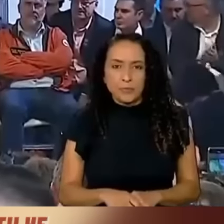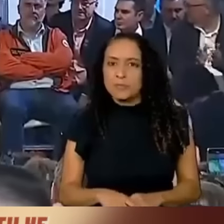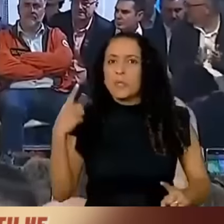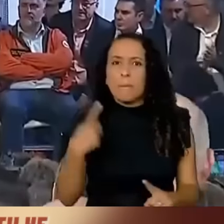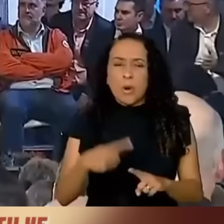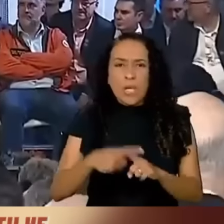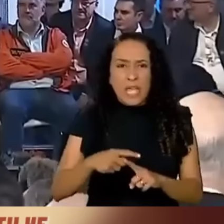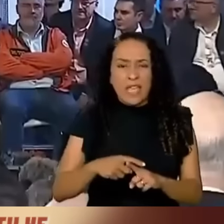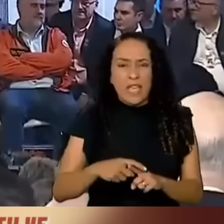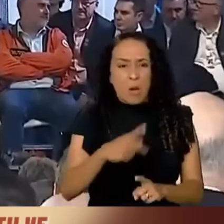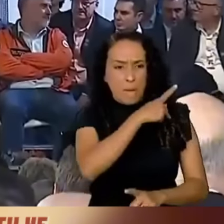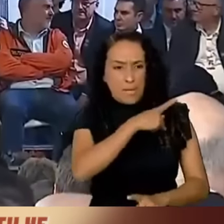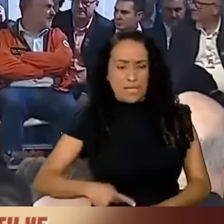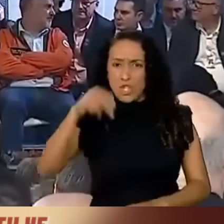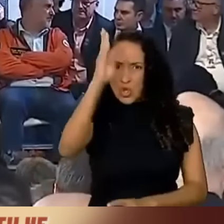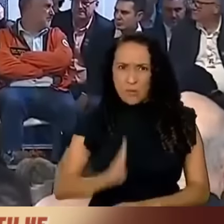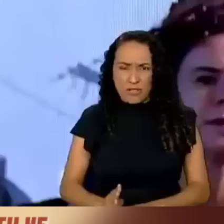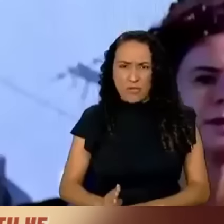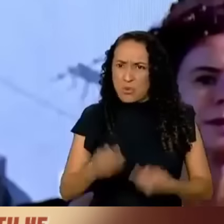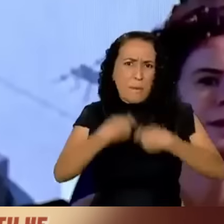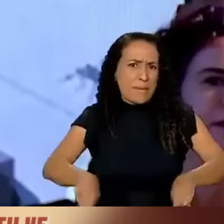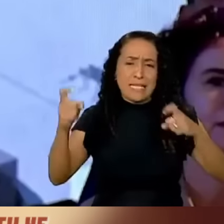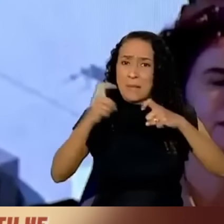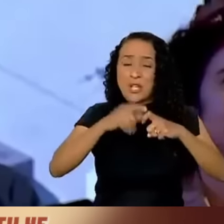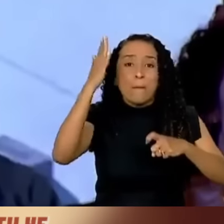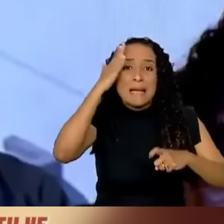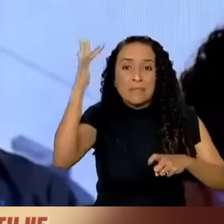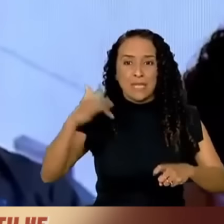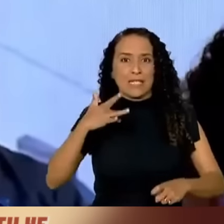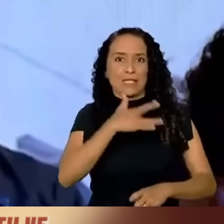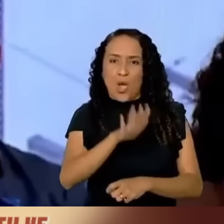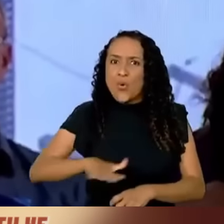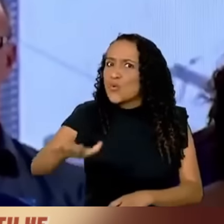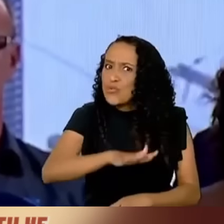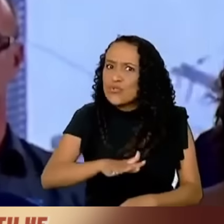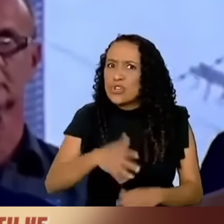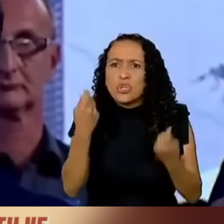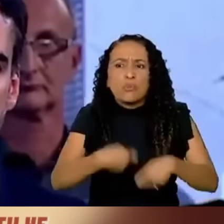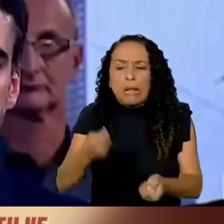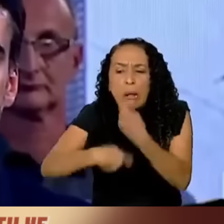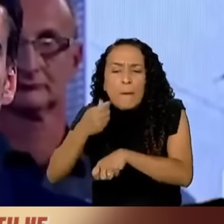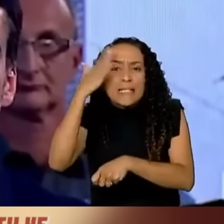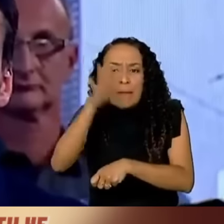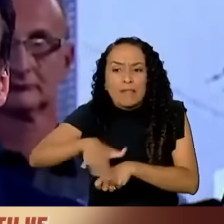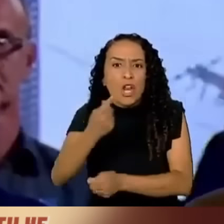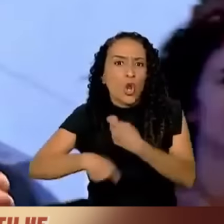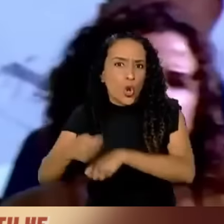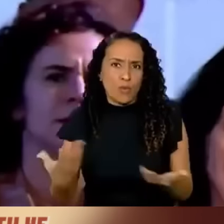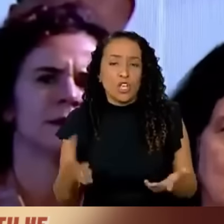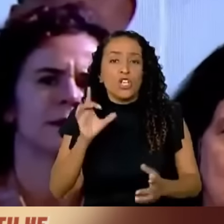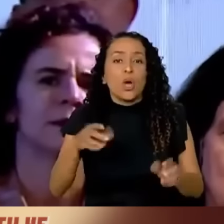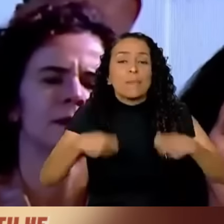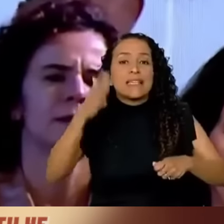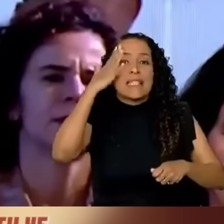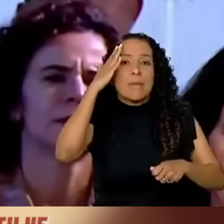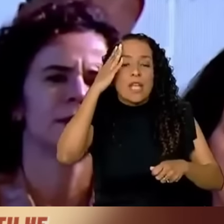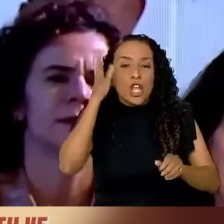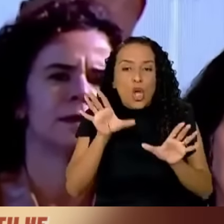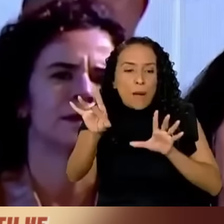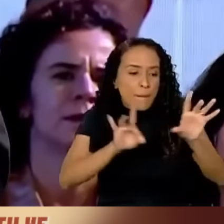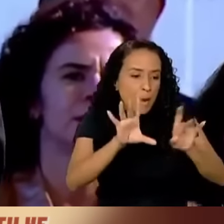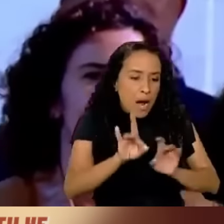Porque um presidente da República, ele não tem que ser médico para saber de saúde. Ele não tem que ser economista para saber de economia. Ele só tem que saber montar um